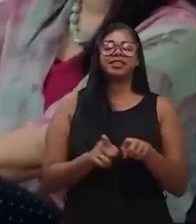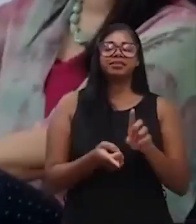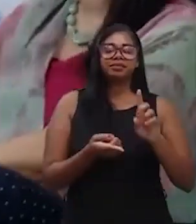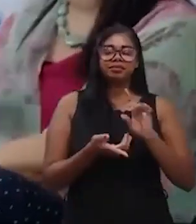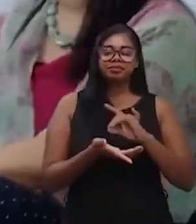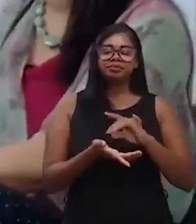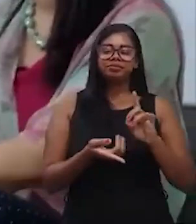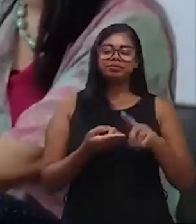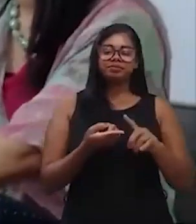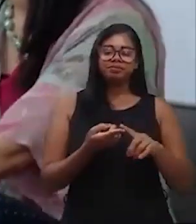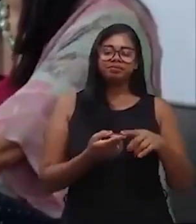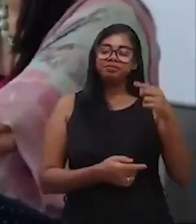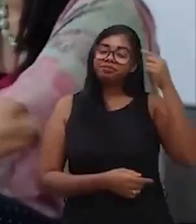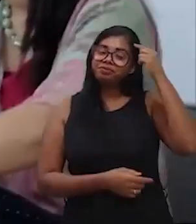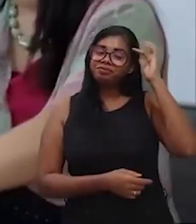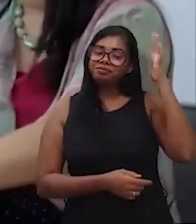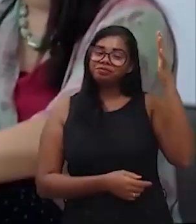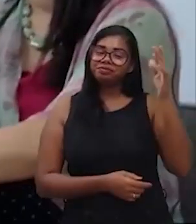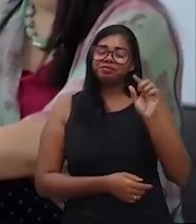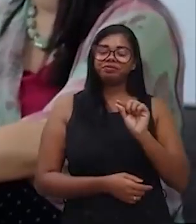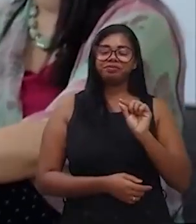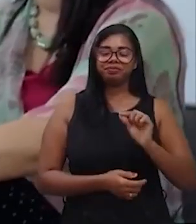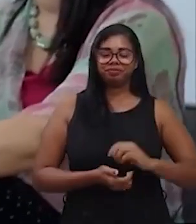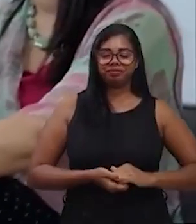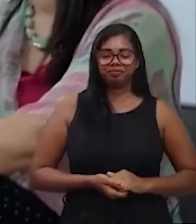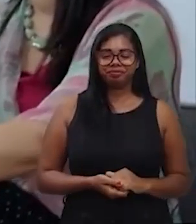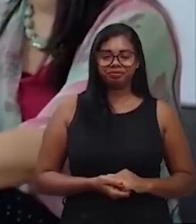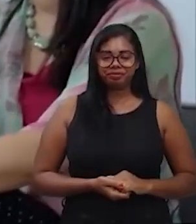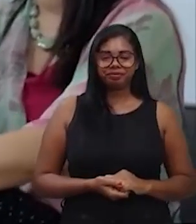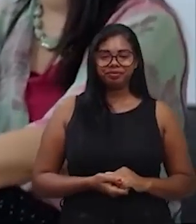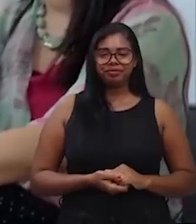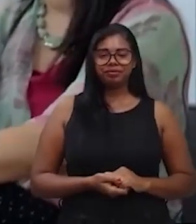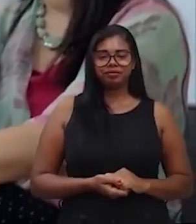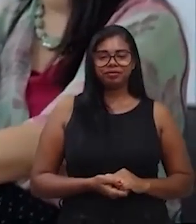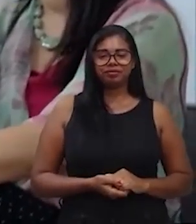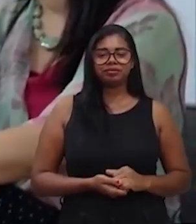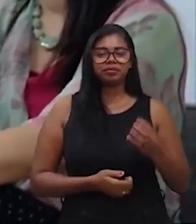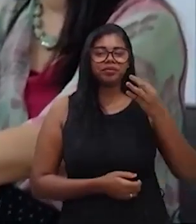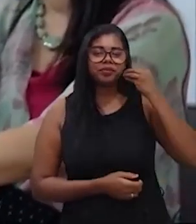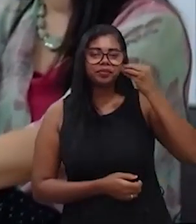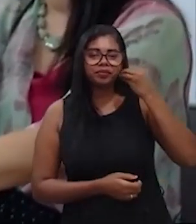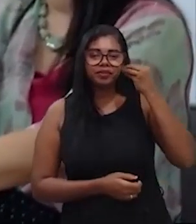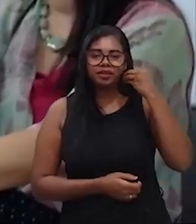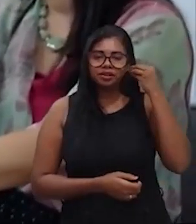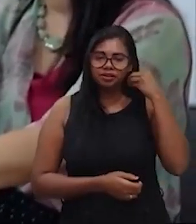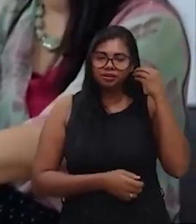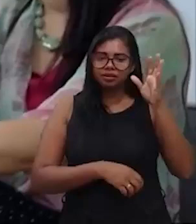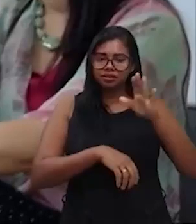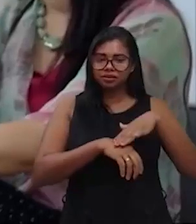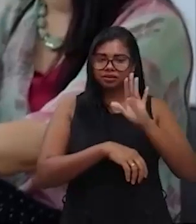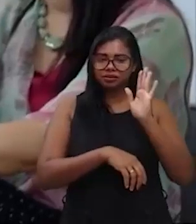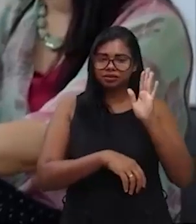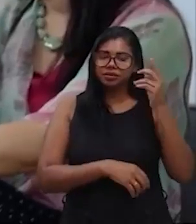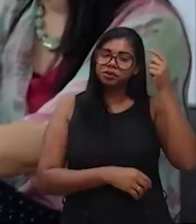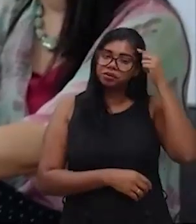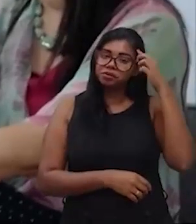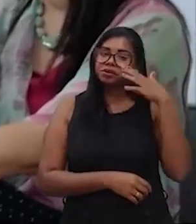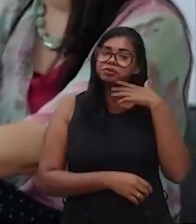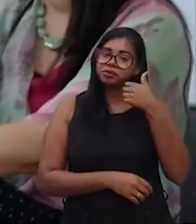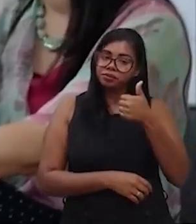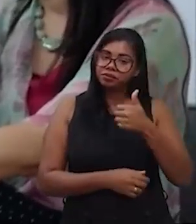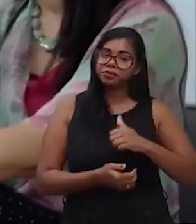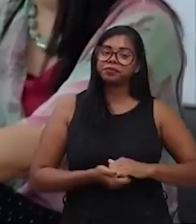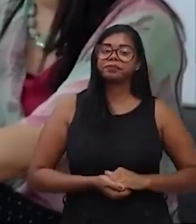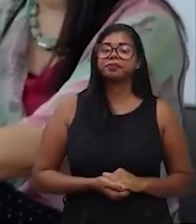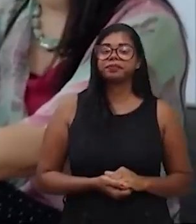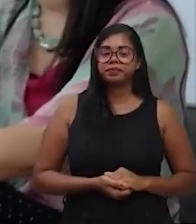Bastante Eu coisa. fico pensando que quando a gente se experimenta mais no manual, a gente consegue pensar melhor. Eu